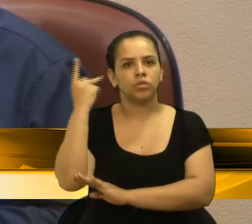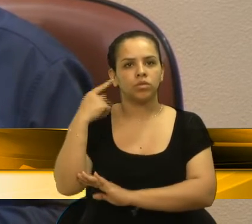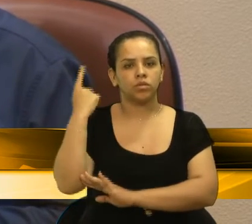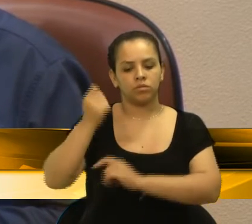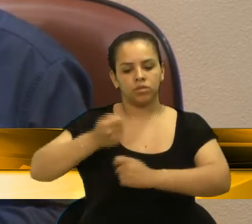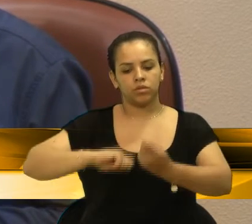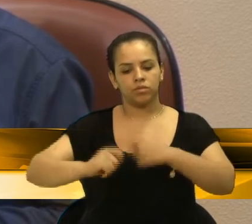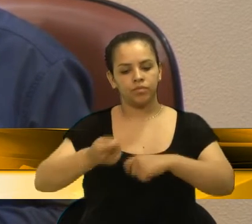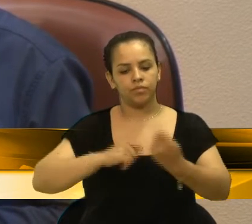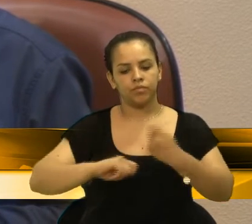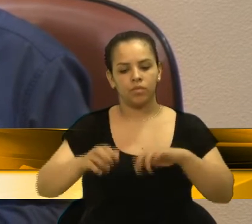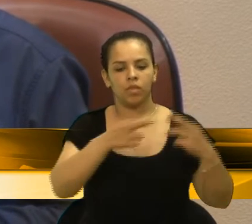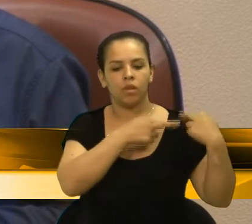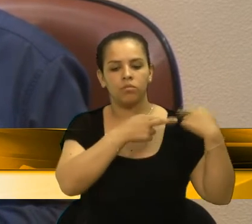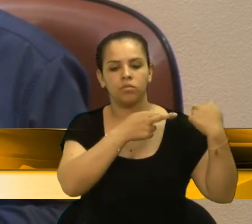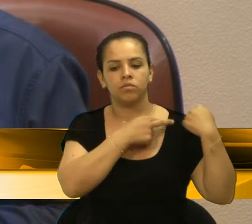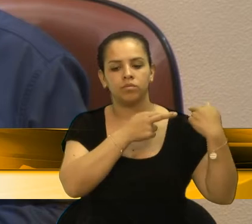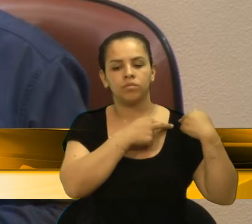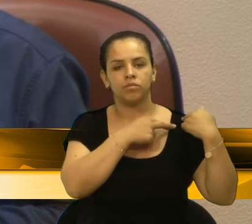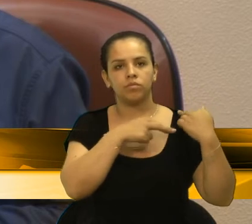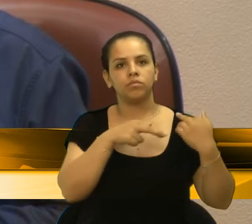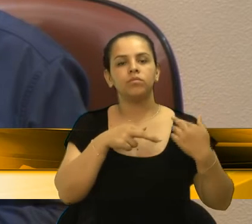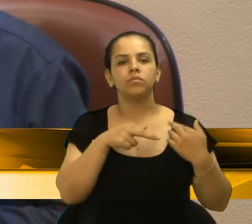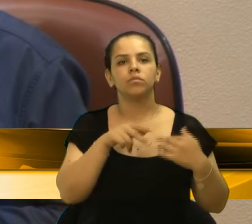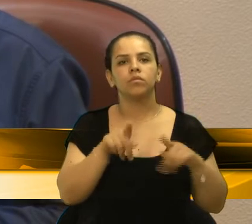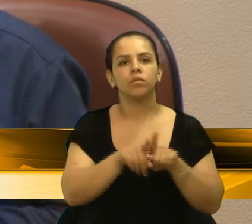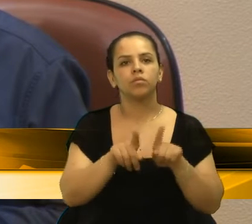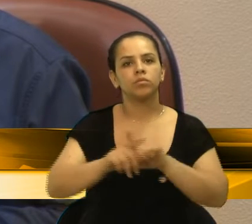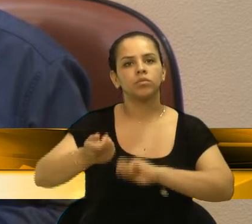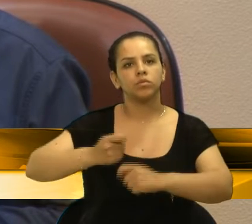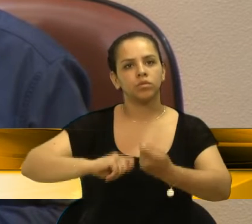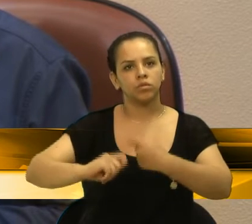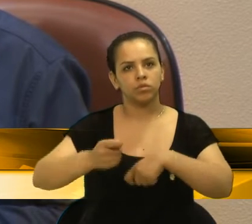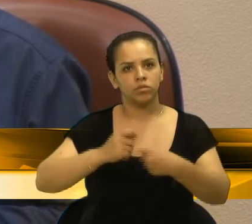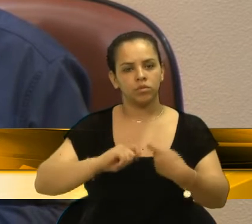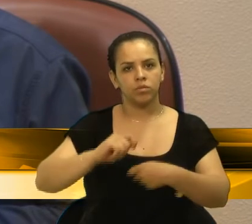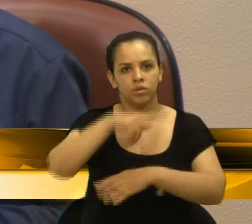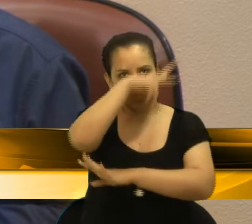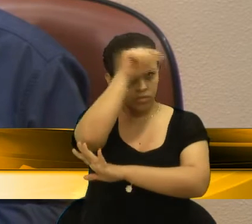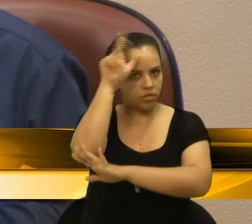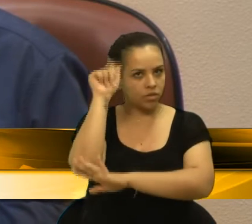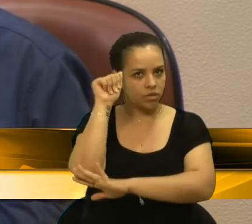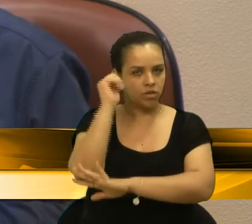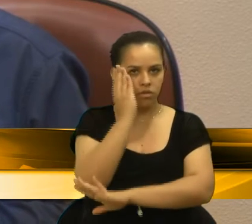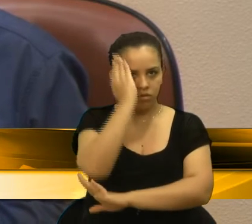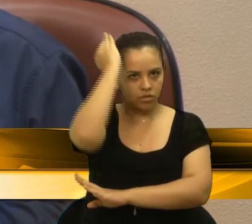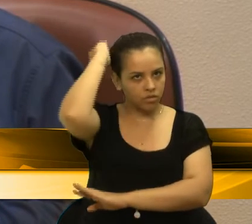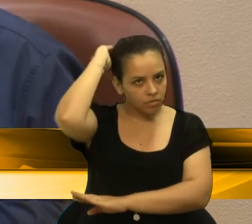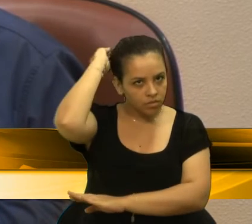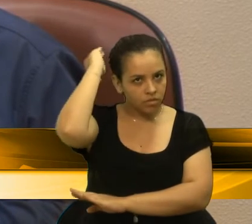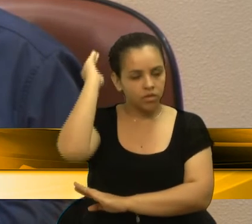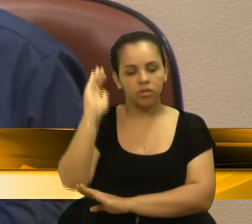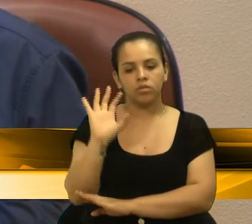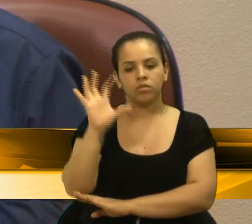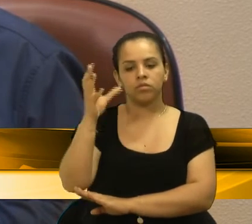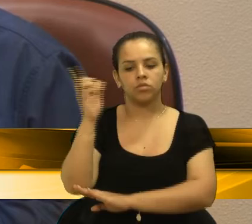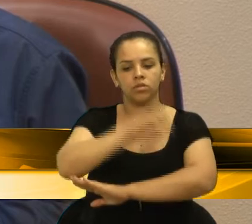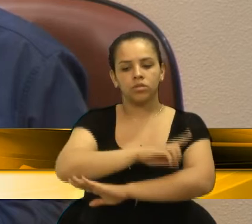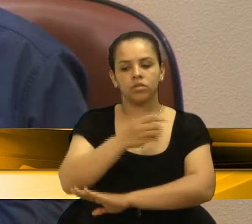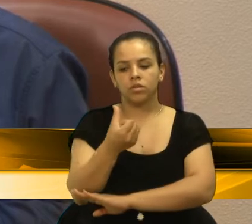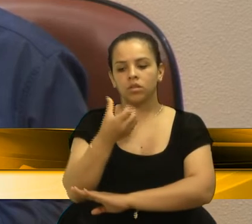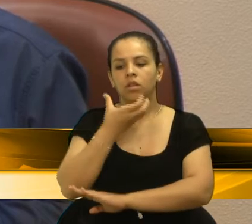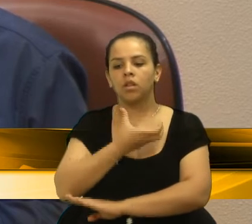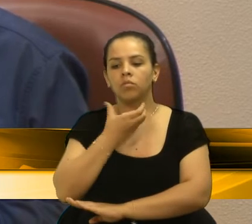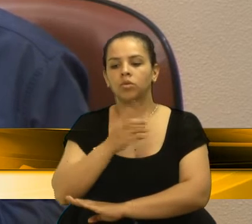crimes de responsabilidade e atos de improbidade administrativa por parte do prefeito de Caxias do Sul, senhor Daniel Antônio Guerra, realizado no dia 6 de